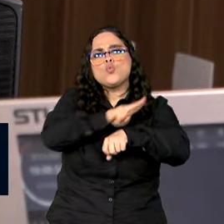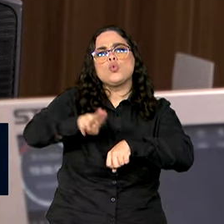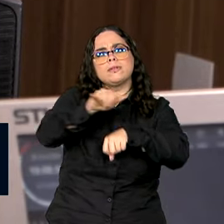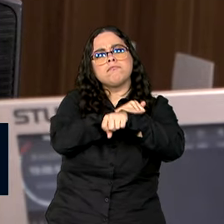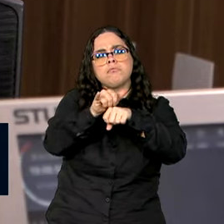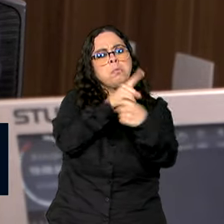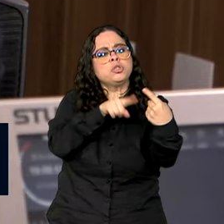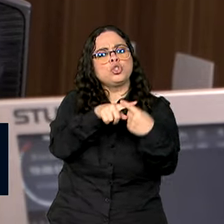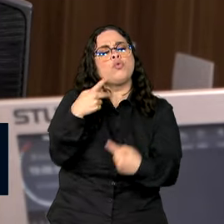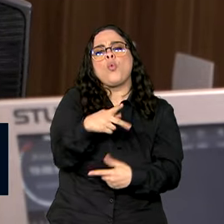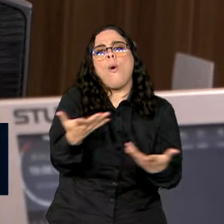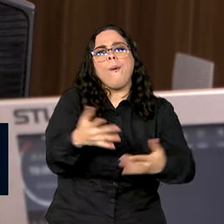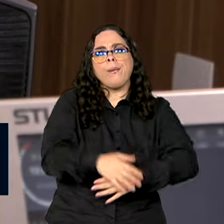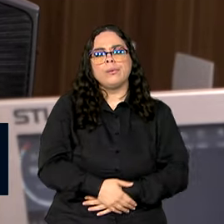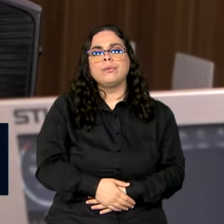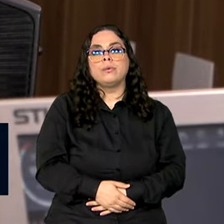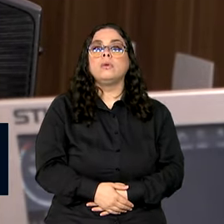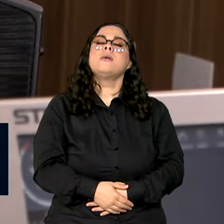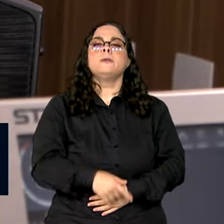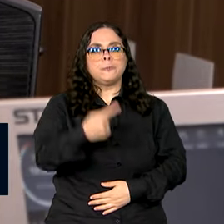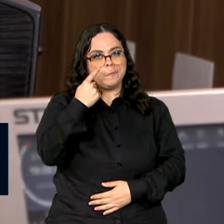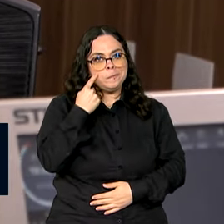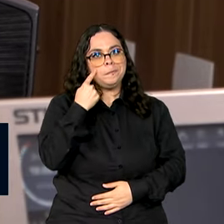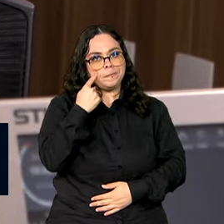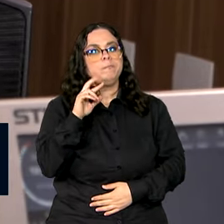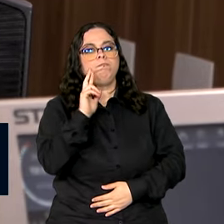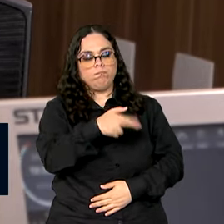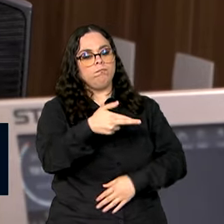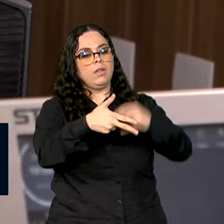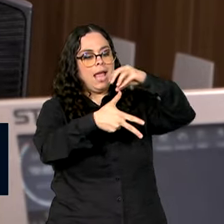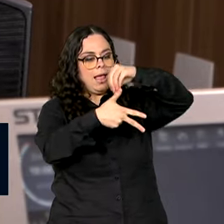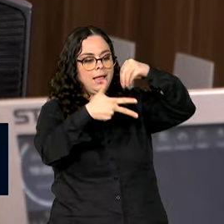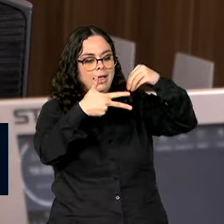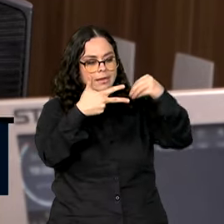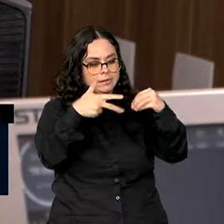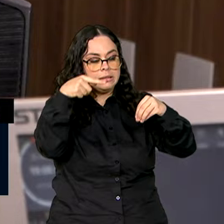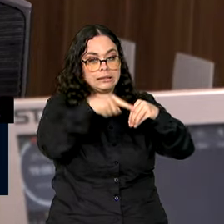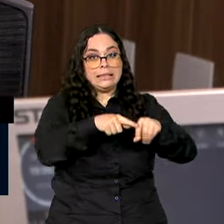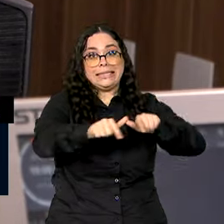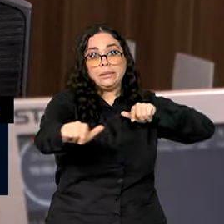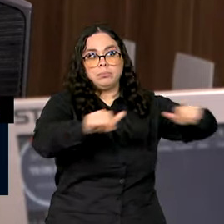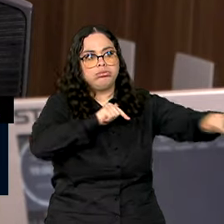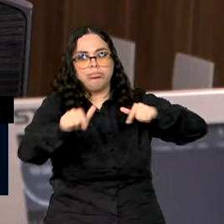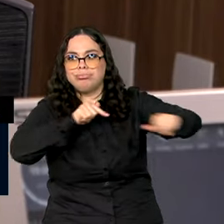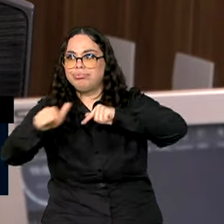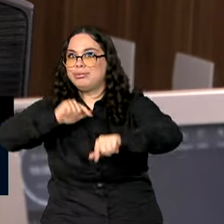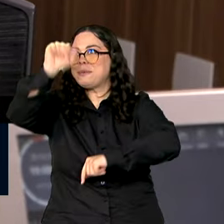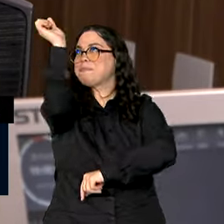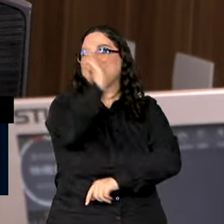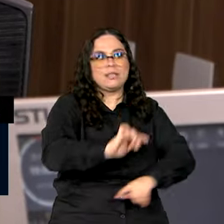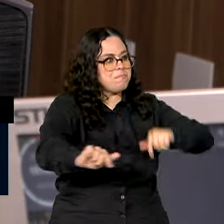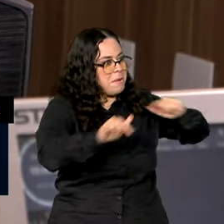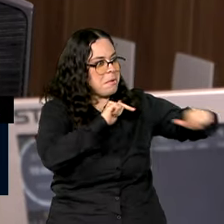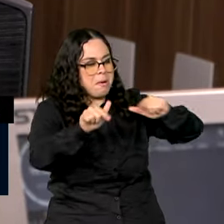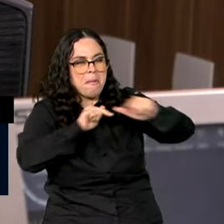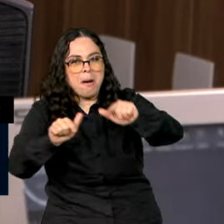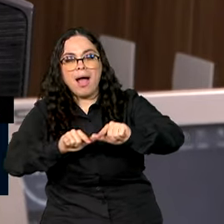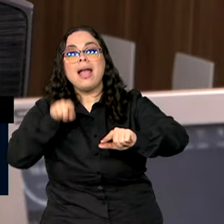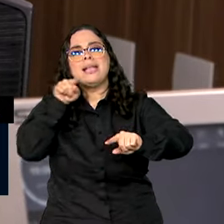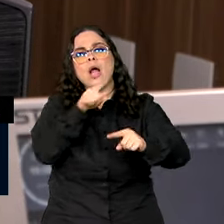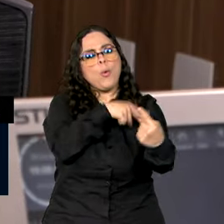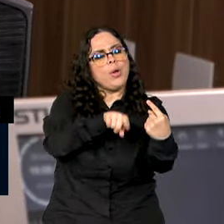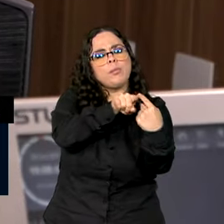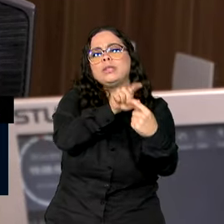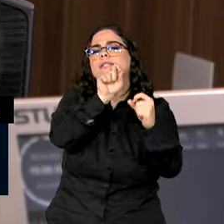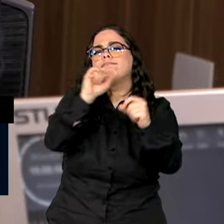objetivo Olha o Enem ele mobiliza tanta gente em todo o país que dá o máximo de Transparência possível a sua